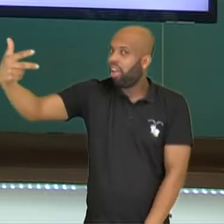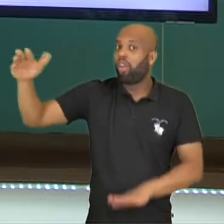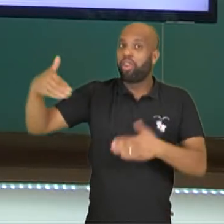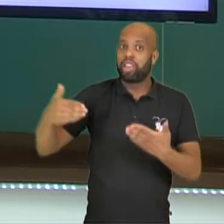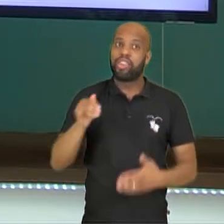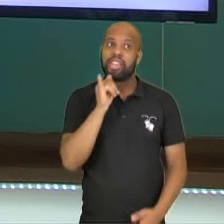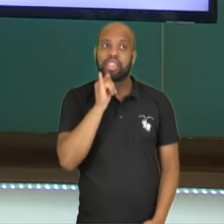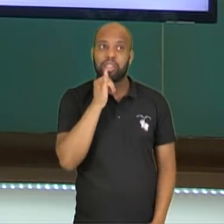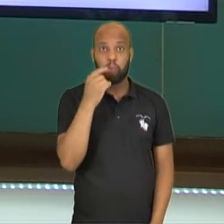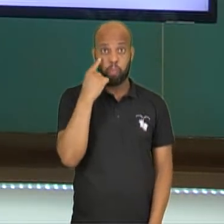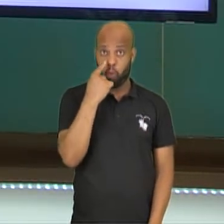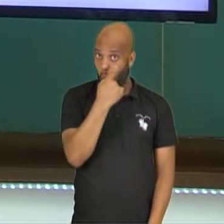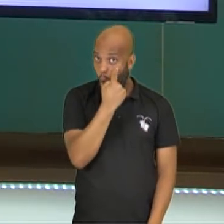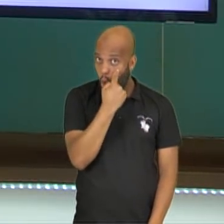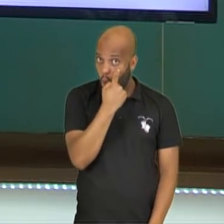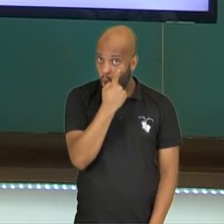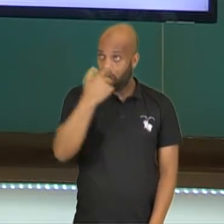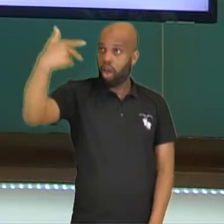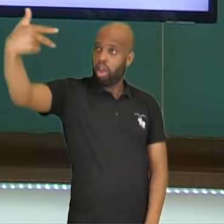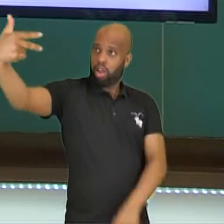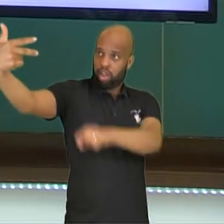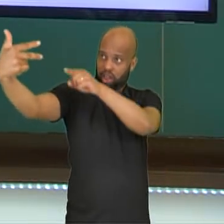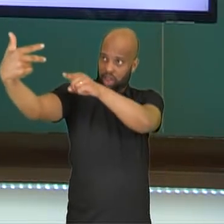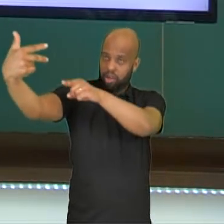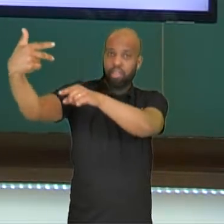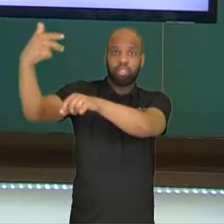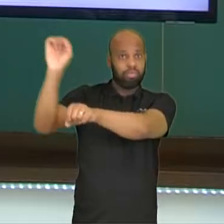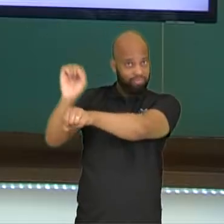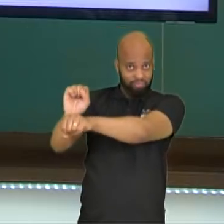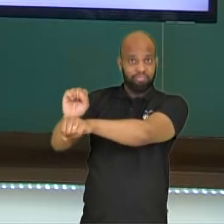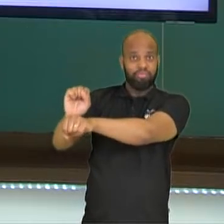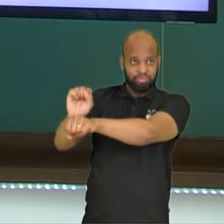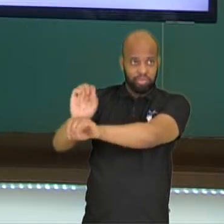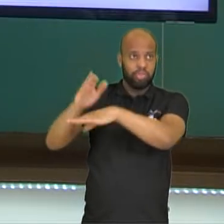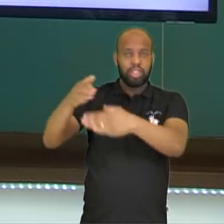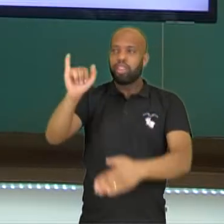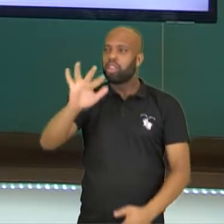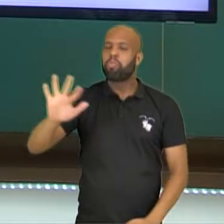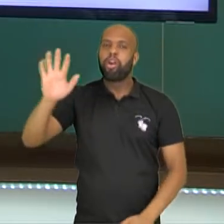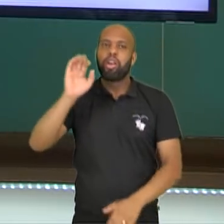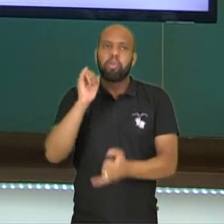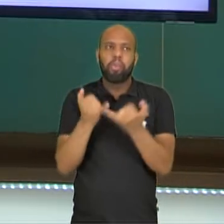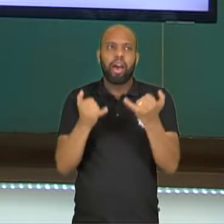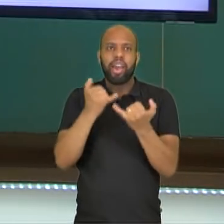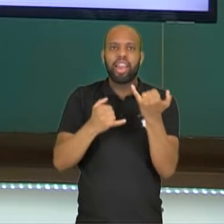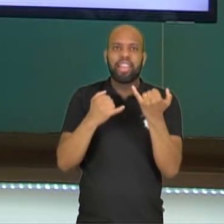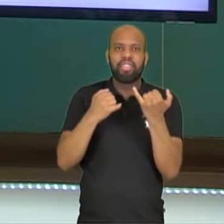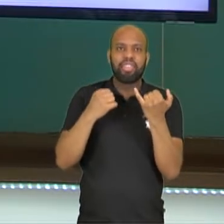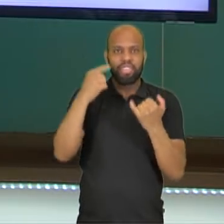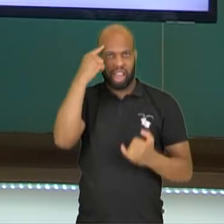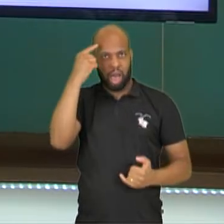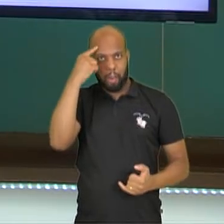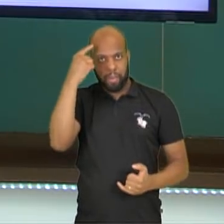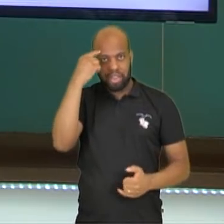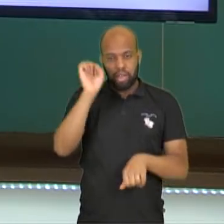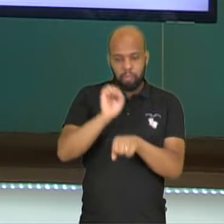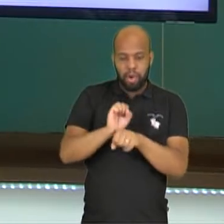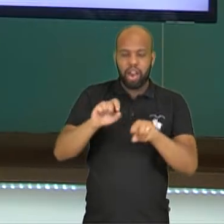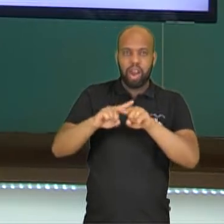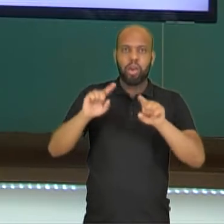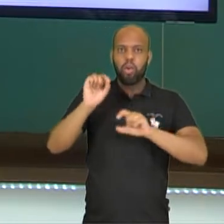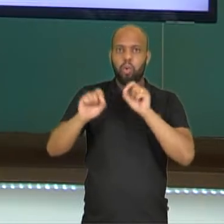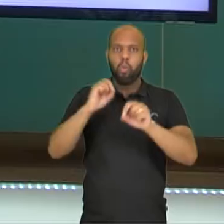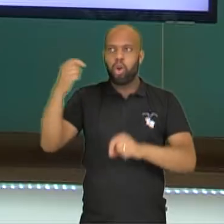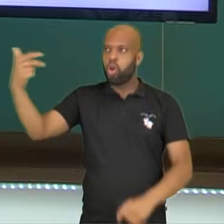exemplo, para os olhos, aquela câmera está em repouso, né? Você vê isso, né? Então, para a imagem, parece que a cabeça está em repouso. O que está girando é o que está em